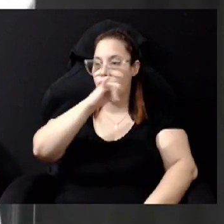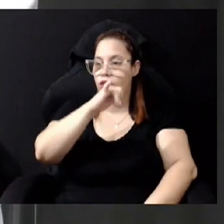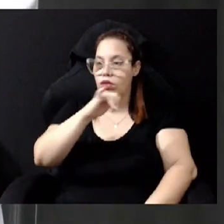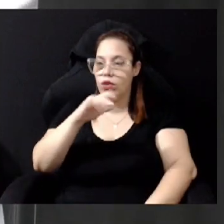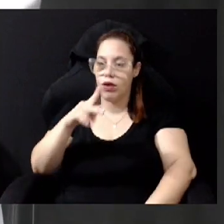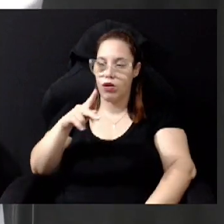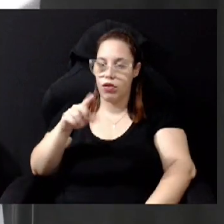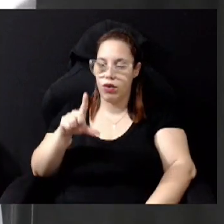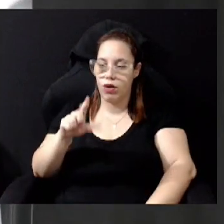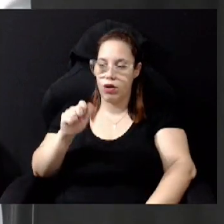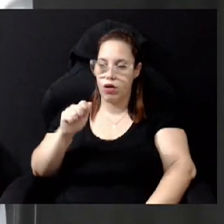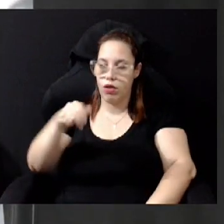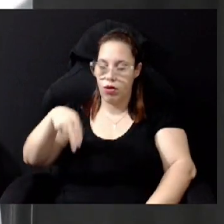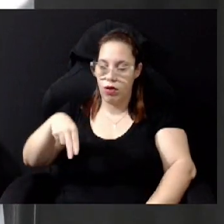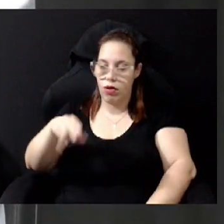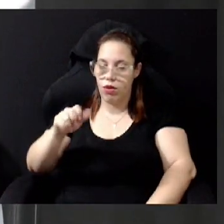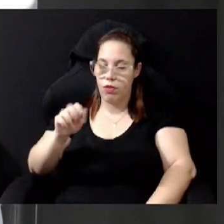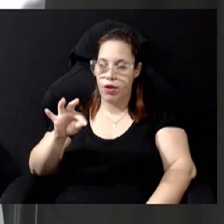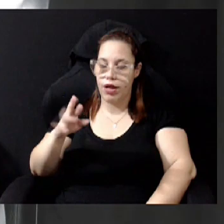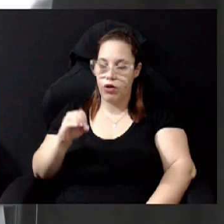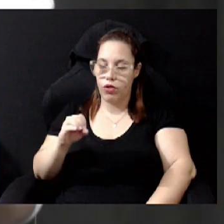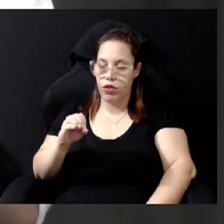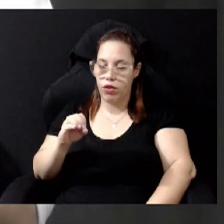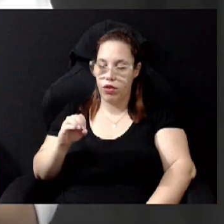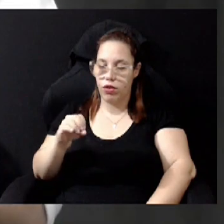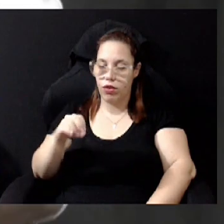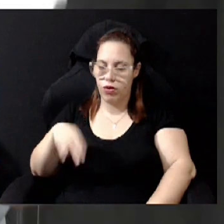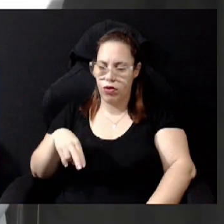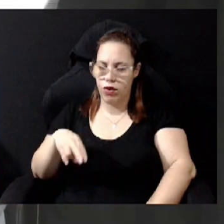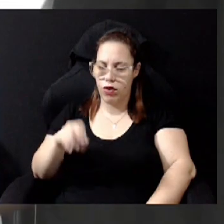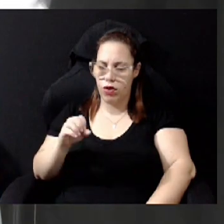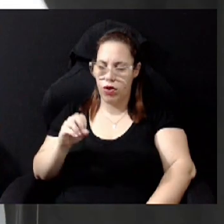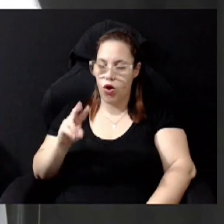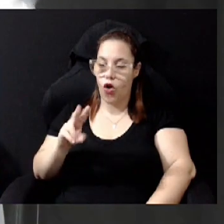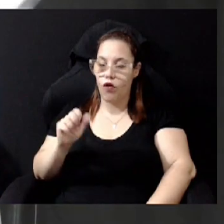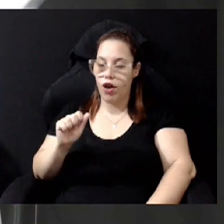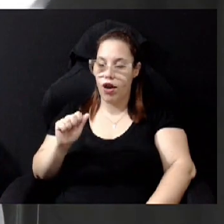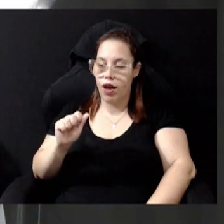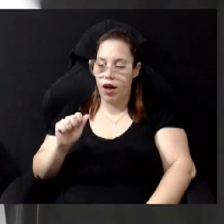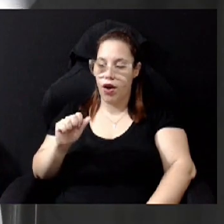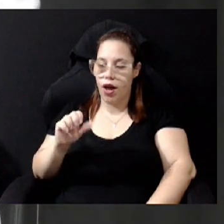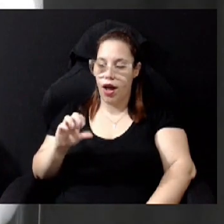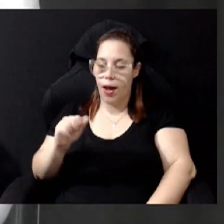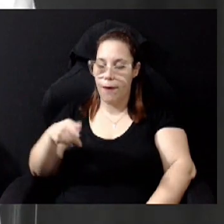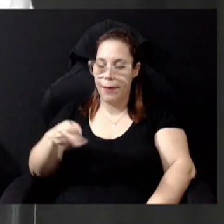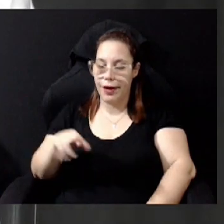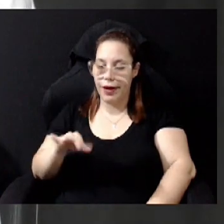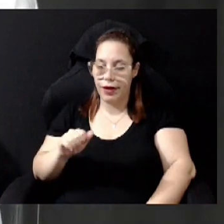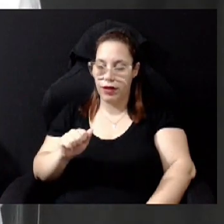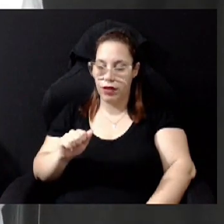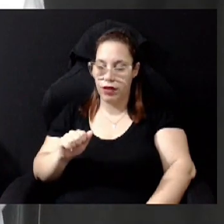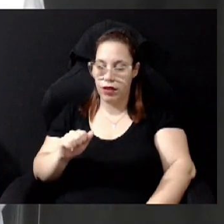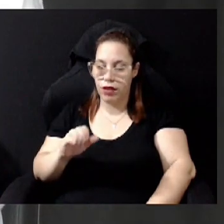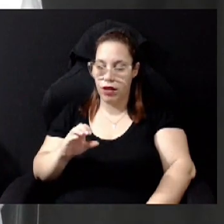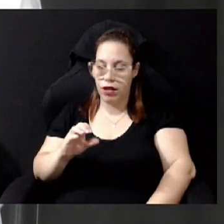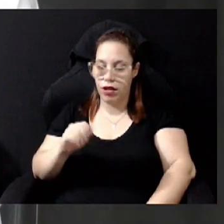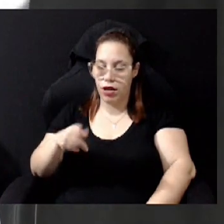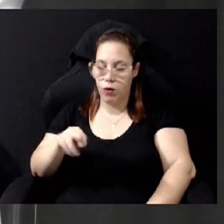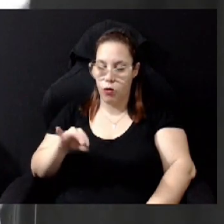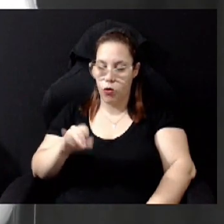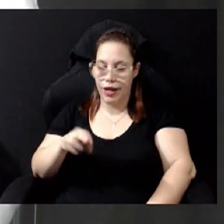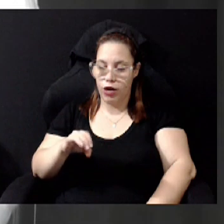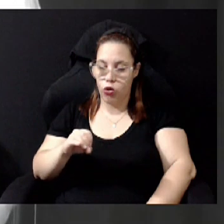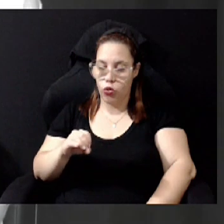América, Nova Mercedes não, Nova América e a região do Cidade Singer, Campo Belo, Palmeiras e o próprio aeroporto. Então vai